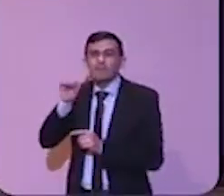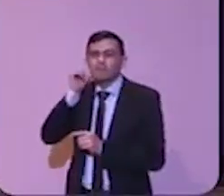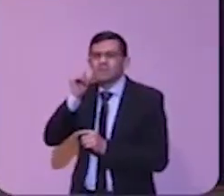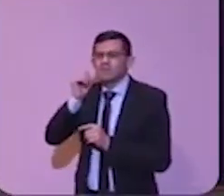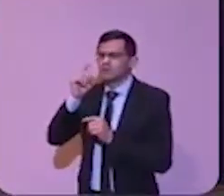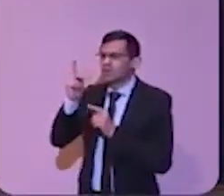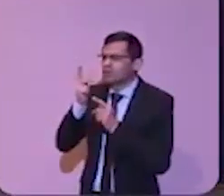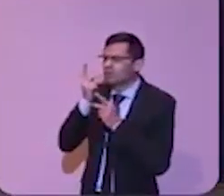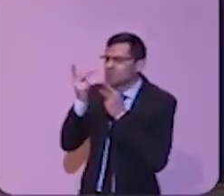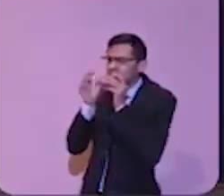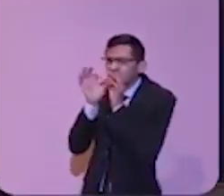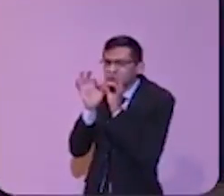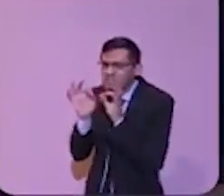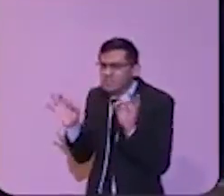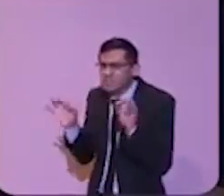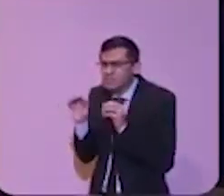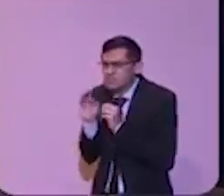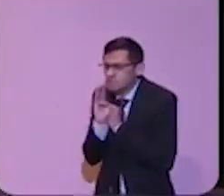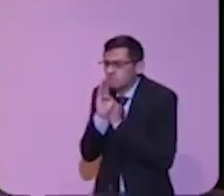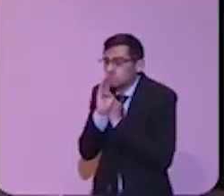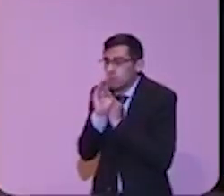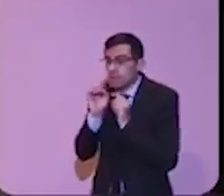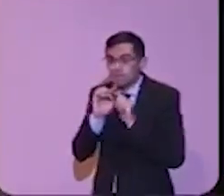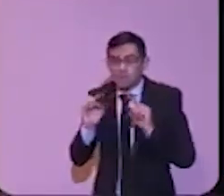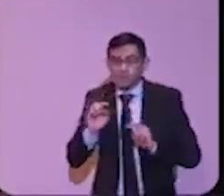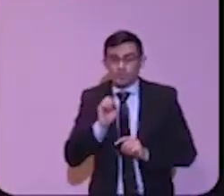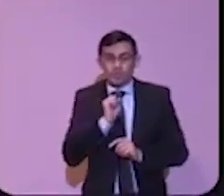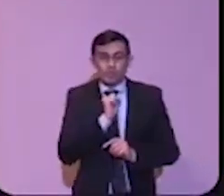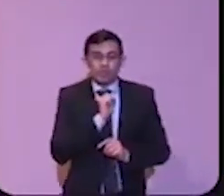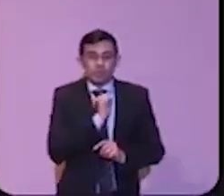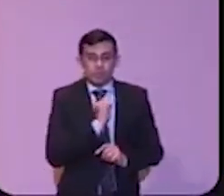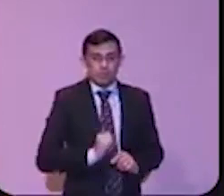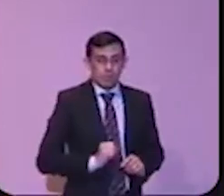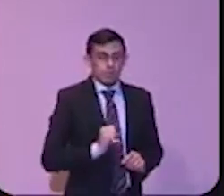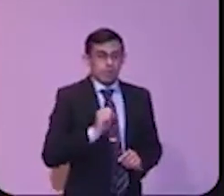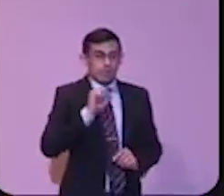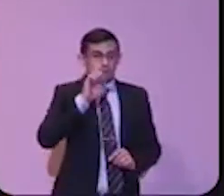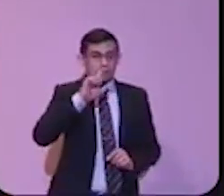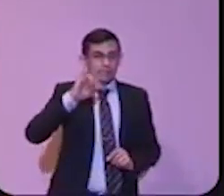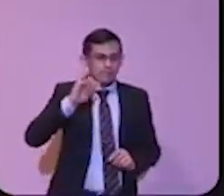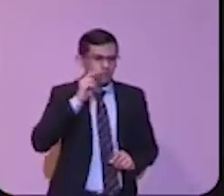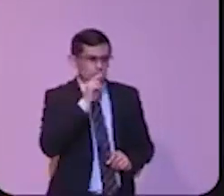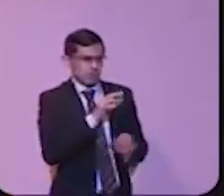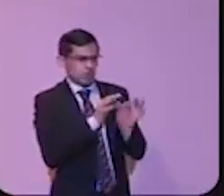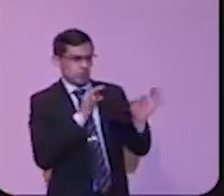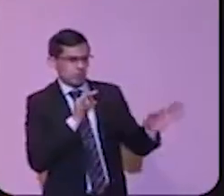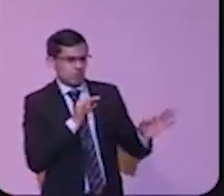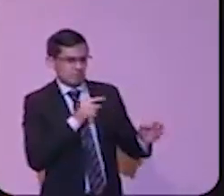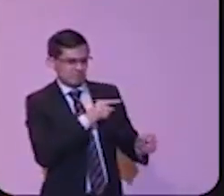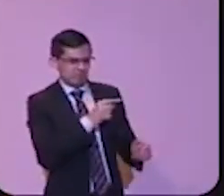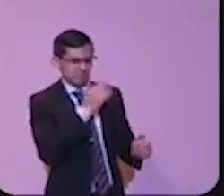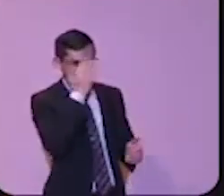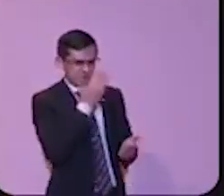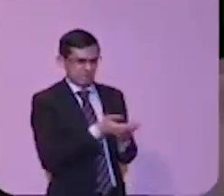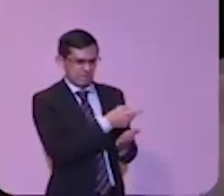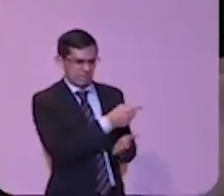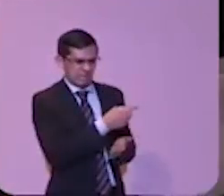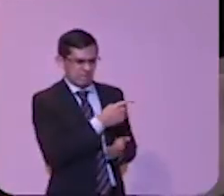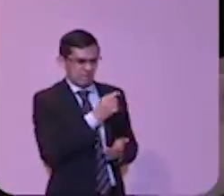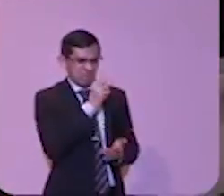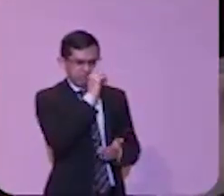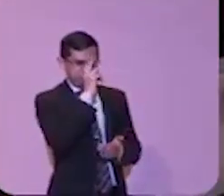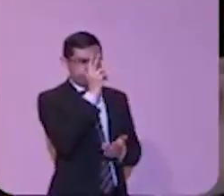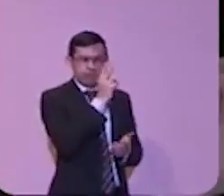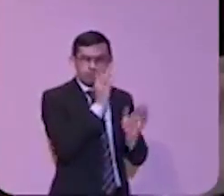apenas balbuciando. Então o sacerdote Eli, a vê de longe e acredita que ela está